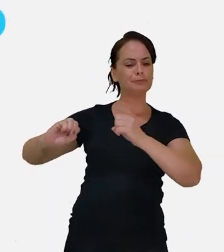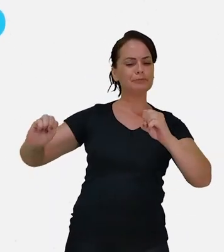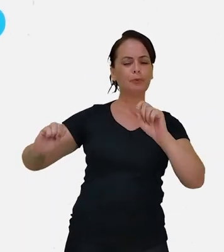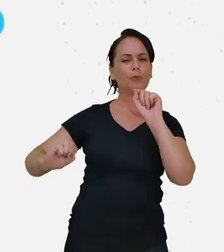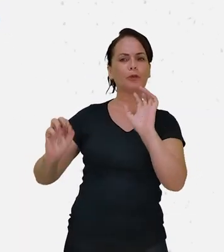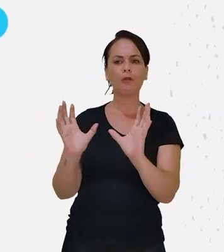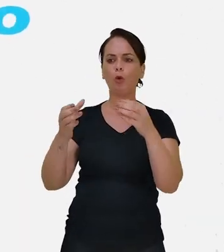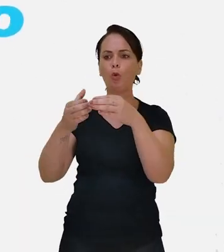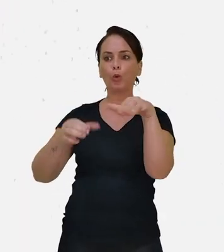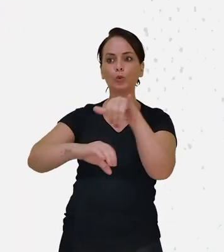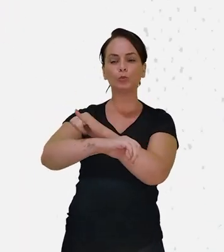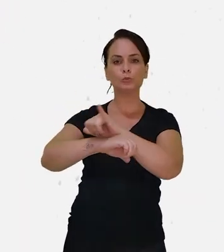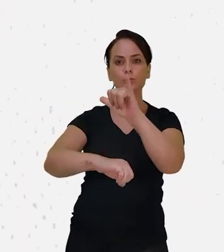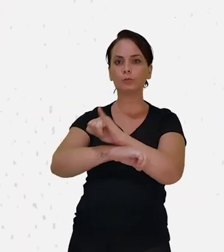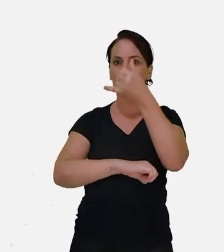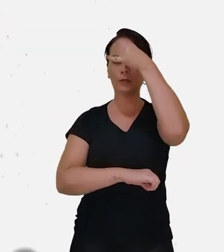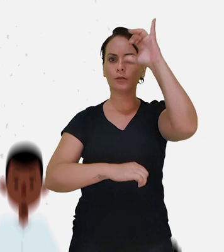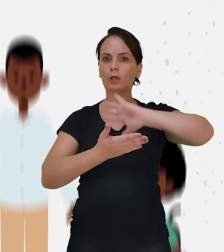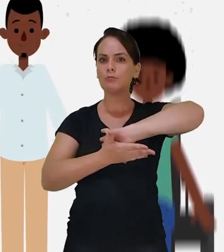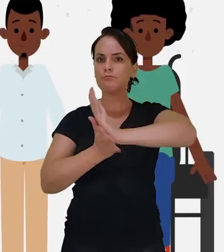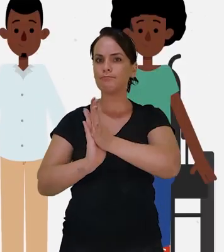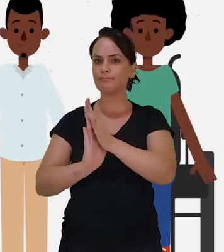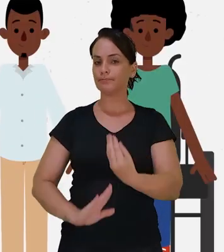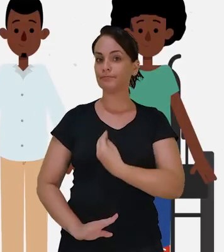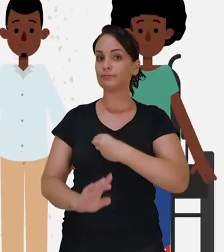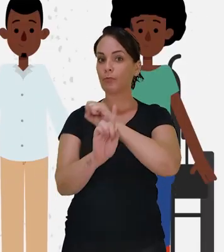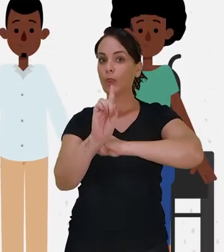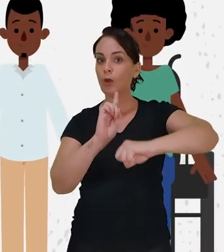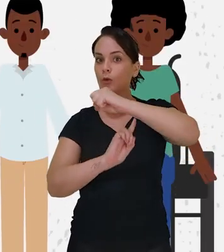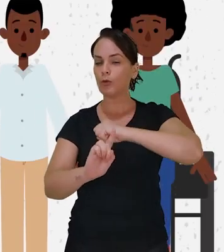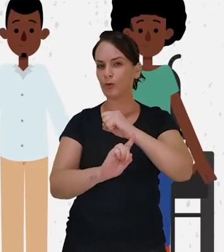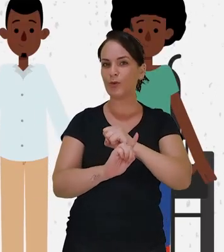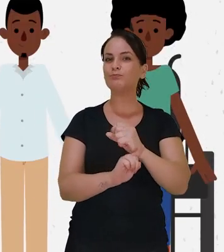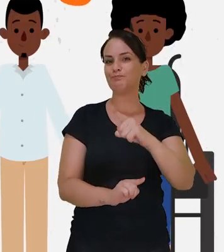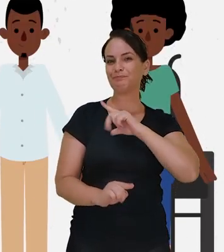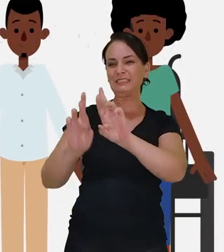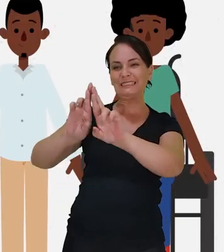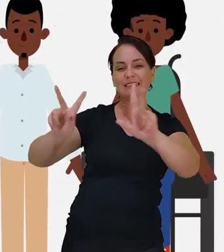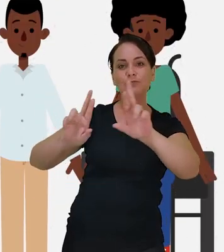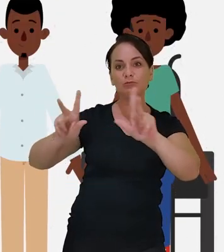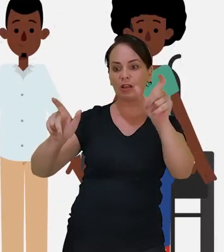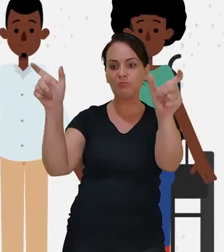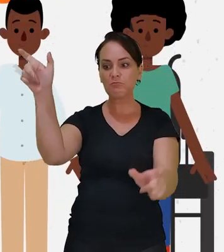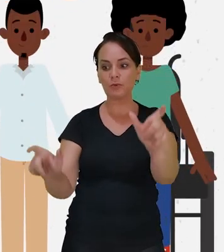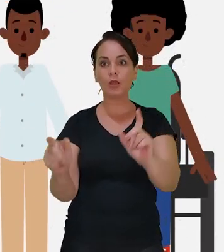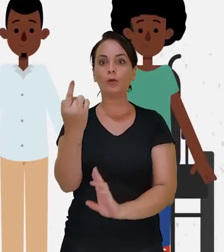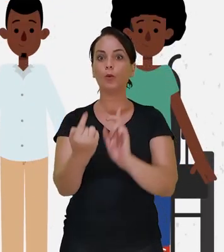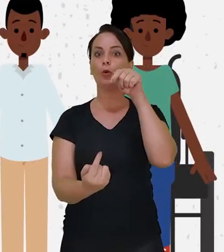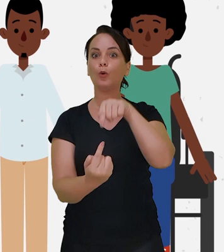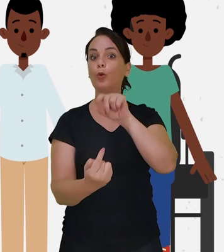o conjunto de ações que combatem a exclusão da vida em sociedade causadas pelas diferenças, e seu objetivo